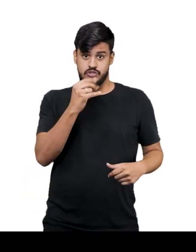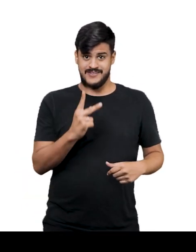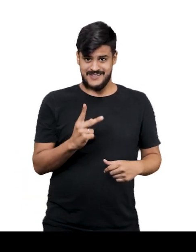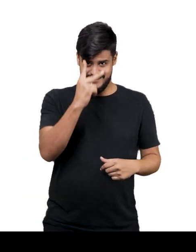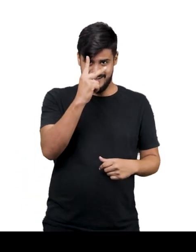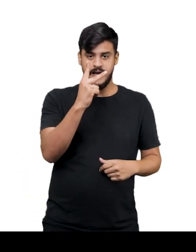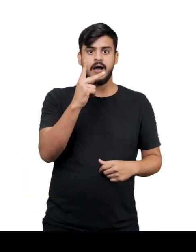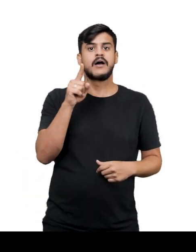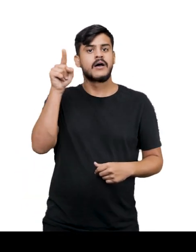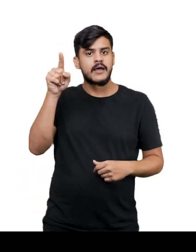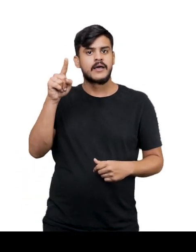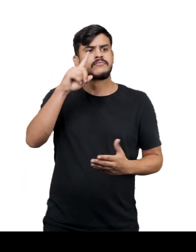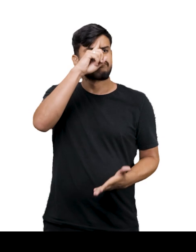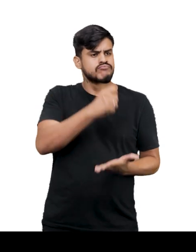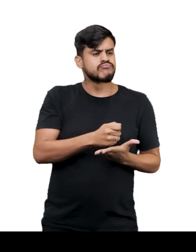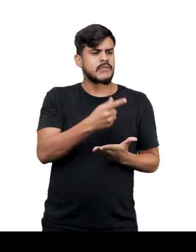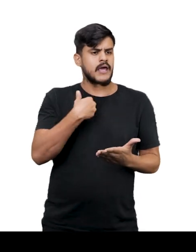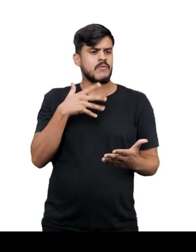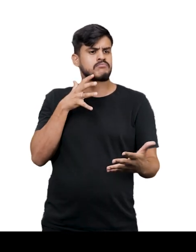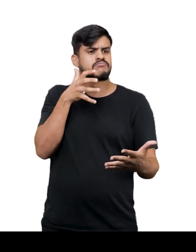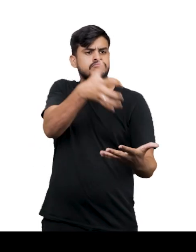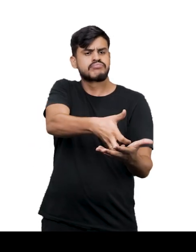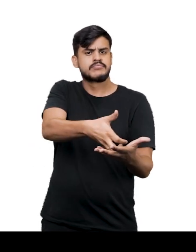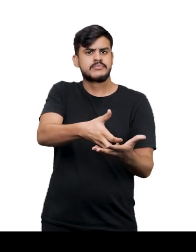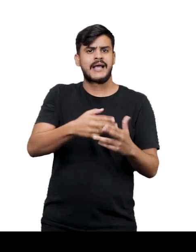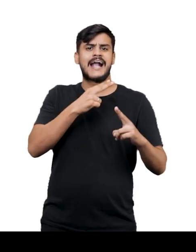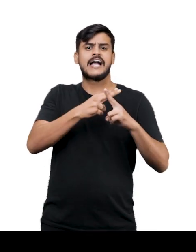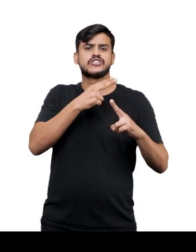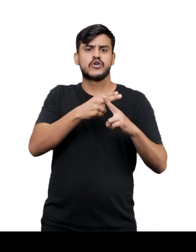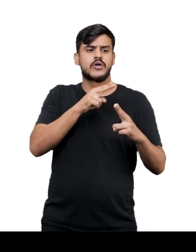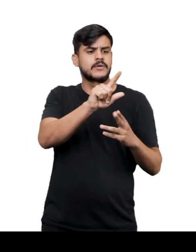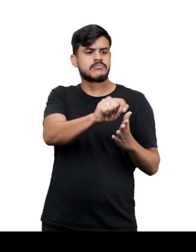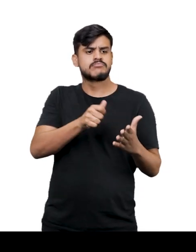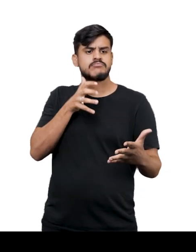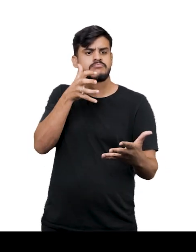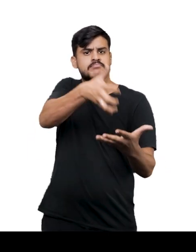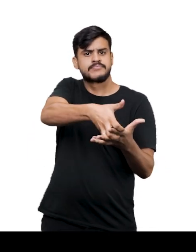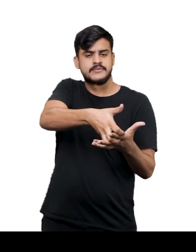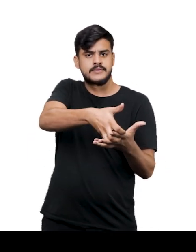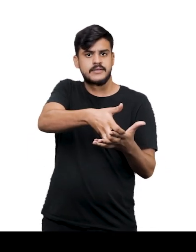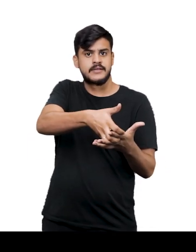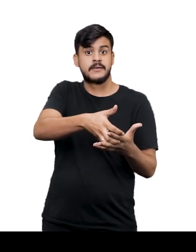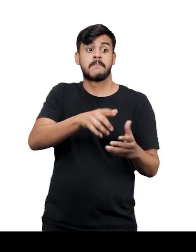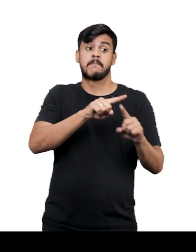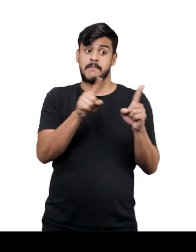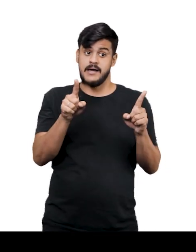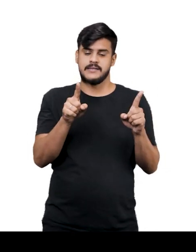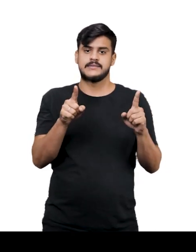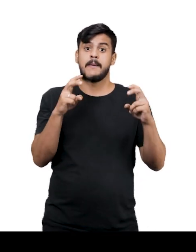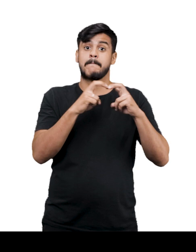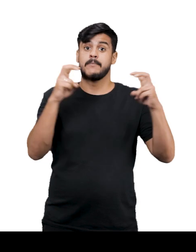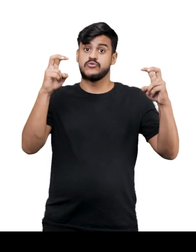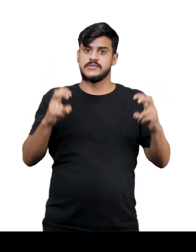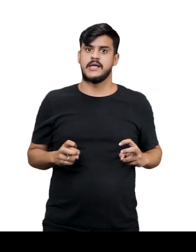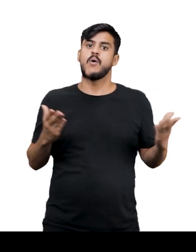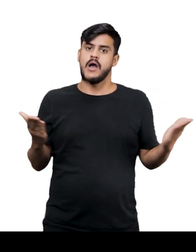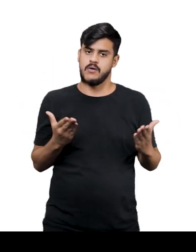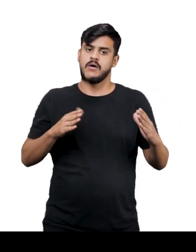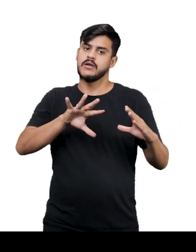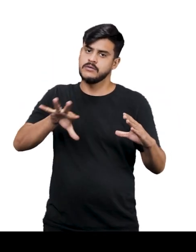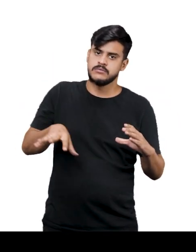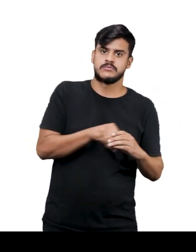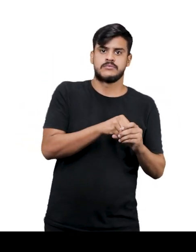o presidente Juscelino Kubitschek assumiu a quitação da dívida pela Caixa Econômica Federal. Como